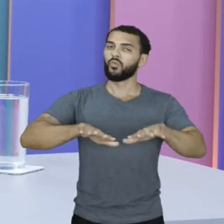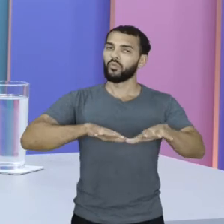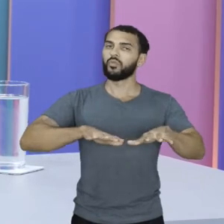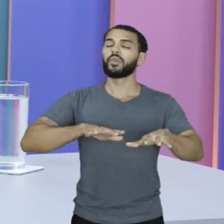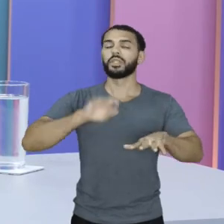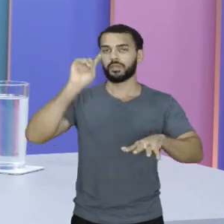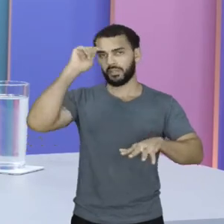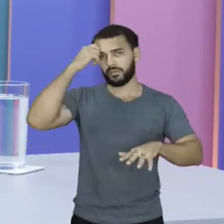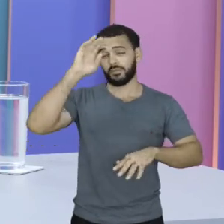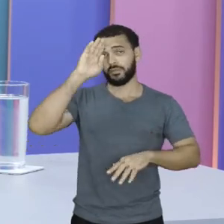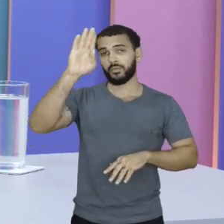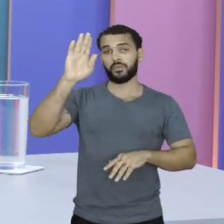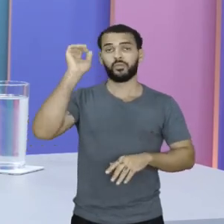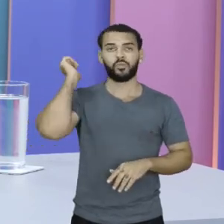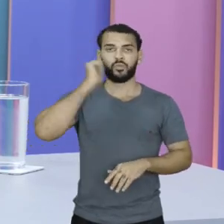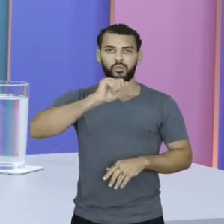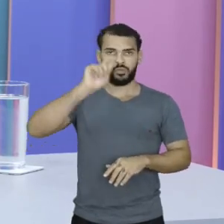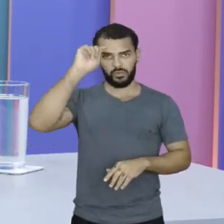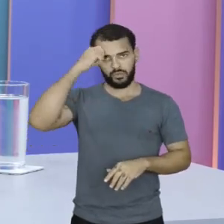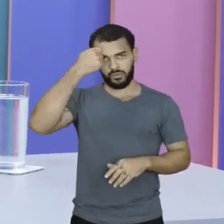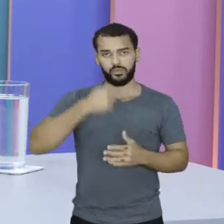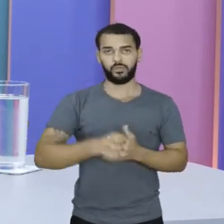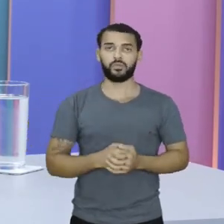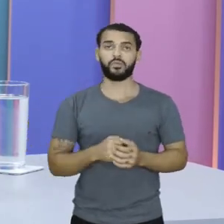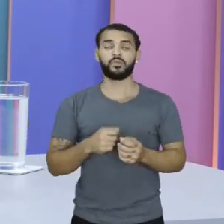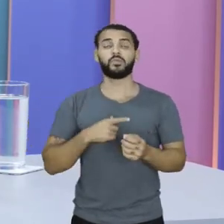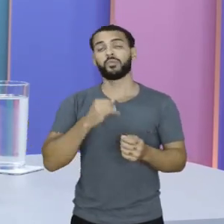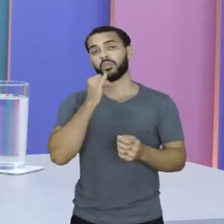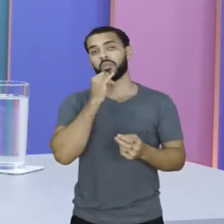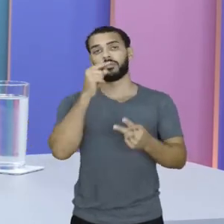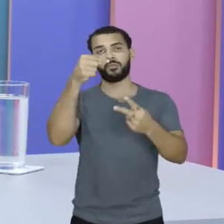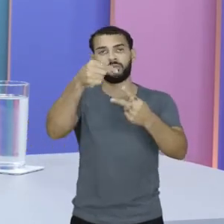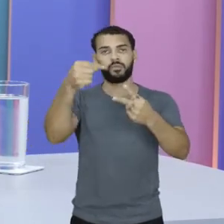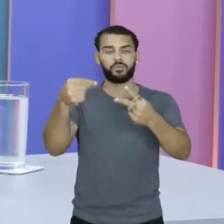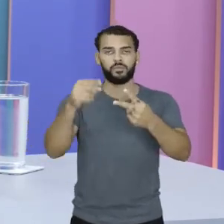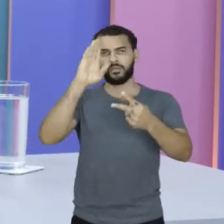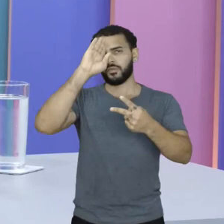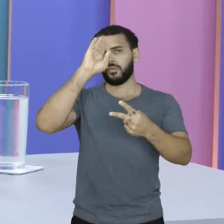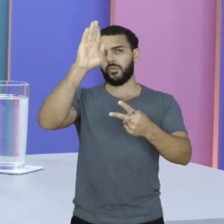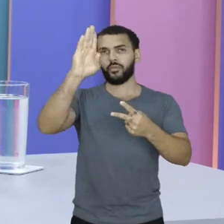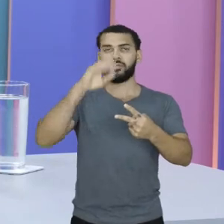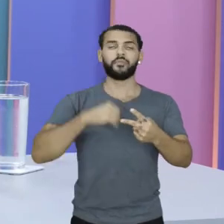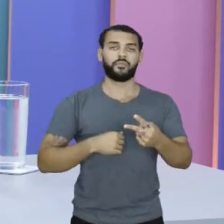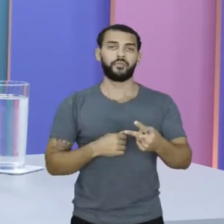negras, né? Poderia citar dois que para mim são fundamentais, que